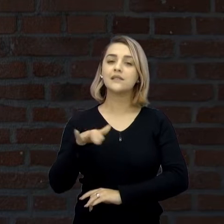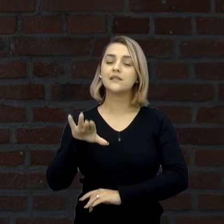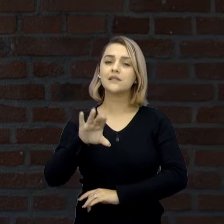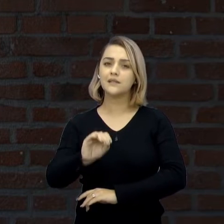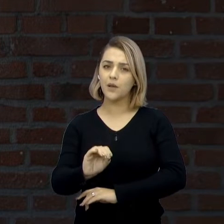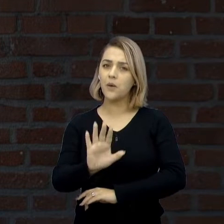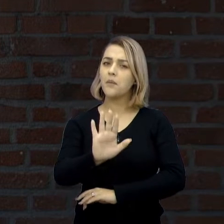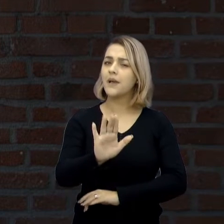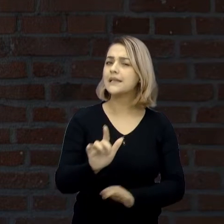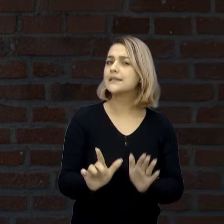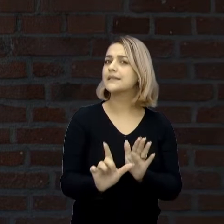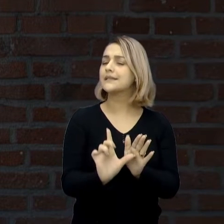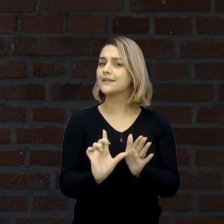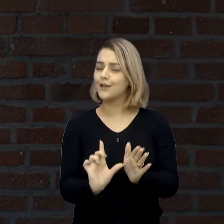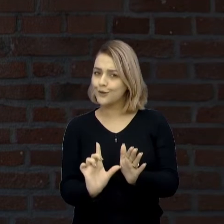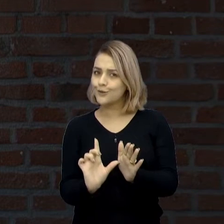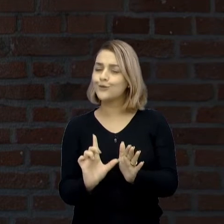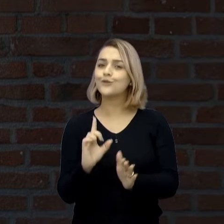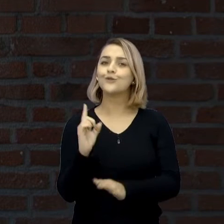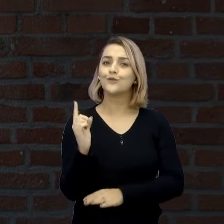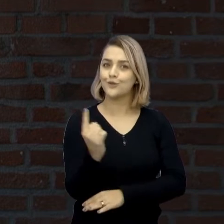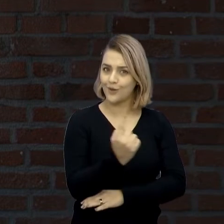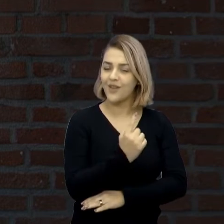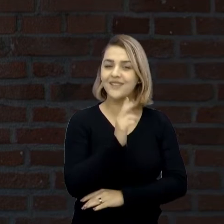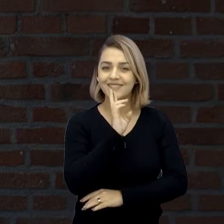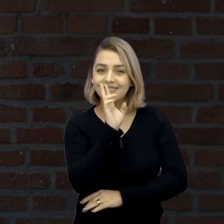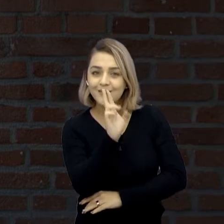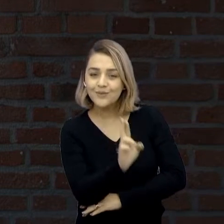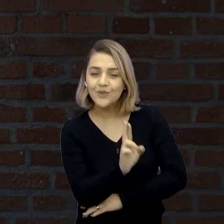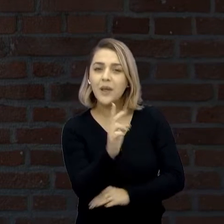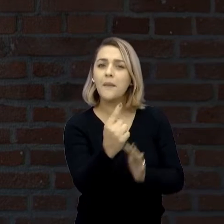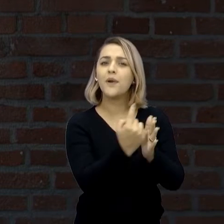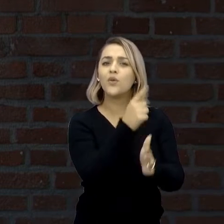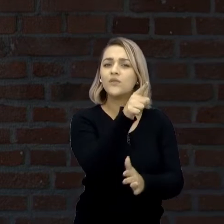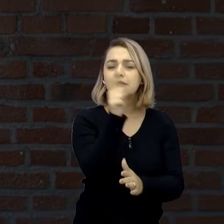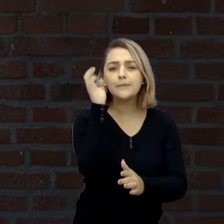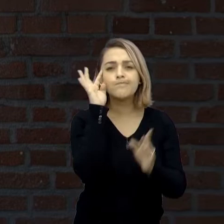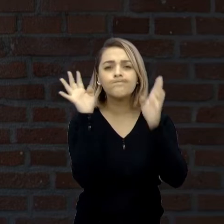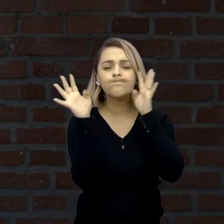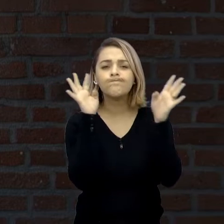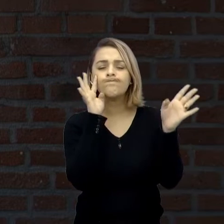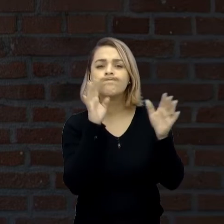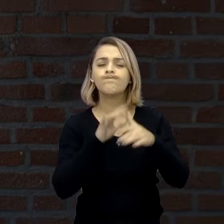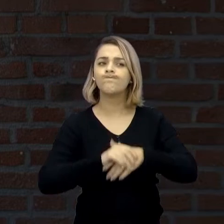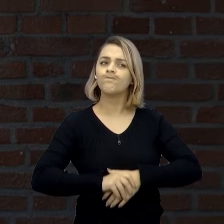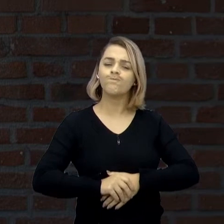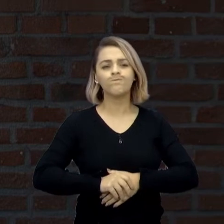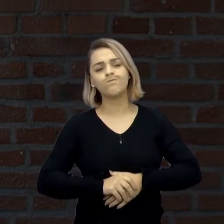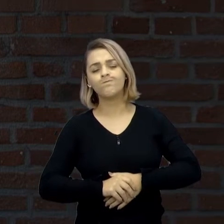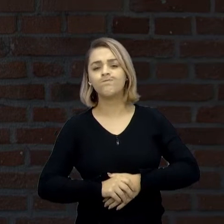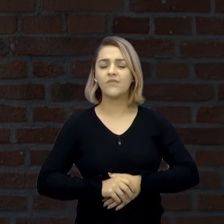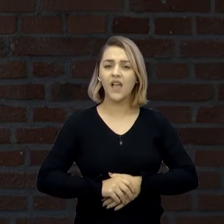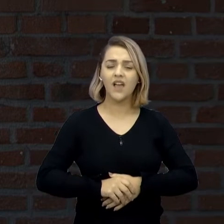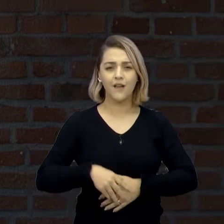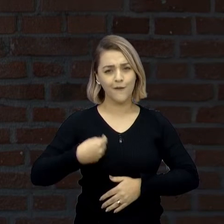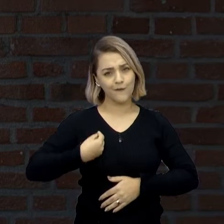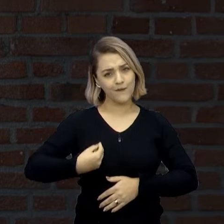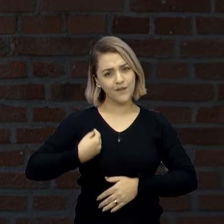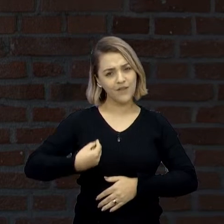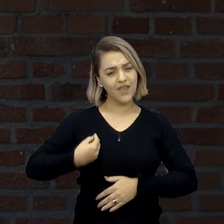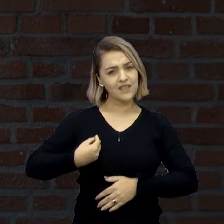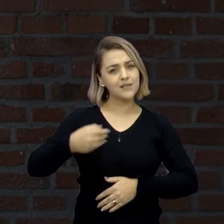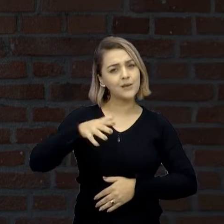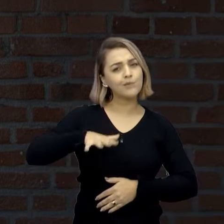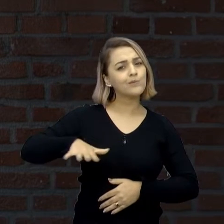nada, vamos responder aquela pergunta que pode estar assombrando as suas cabeças. O que é um espaço de vivência?